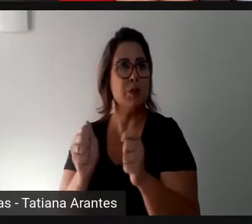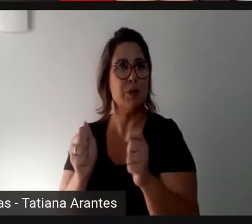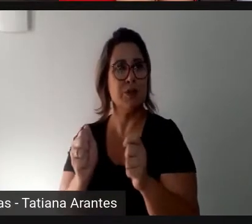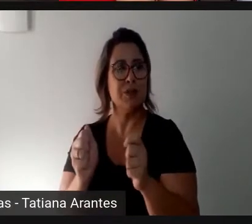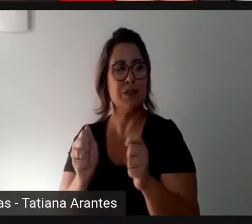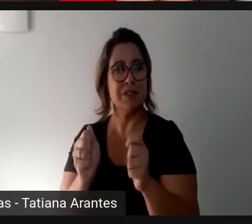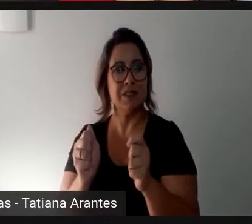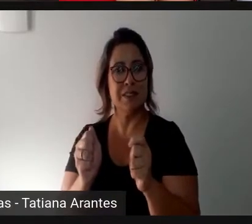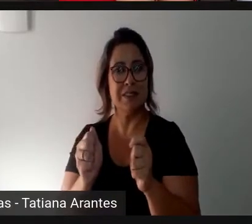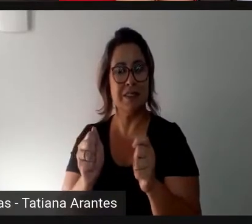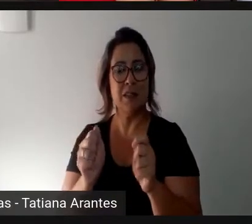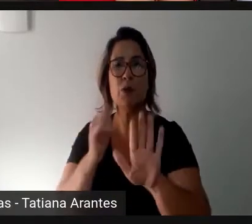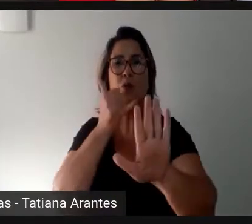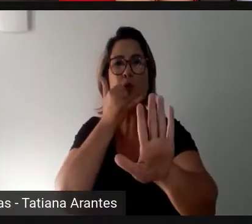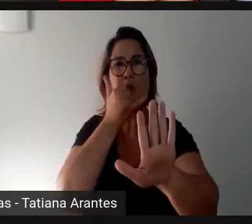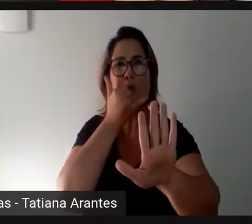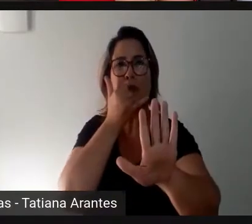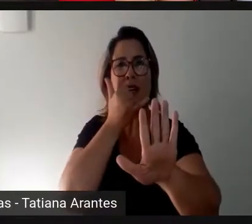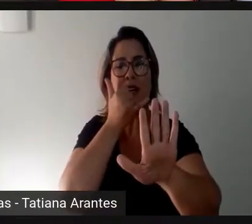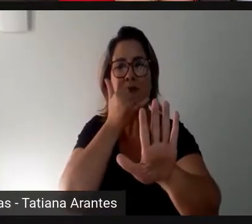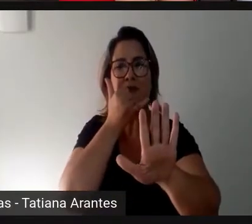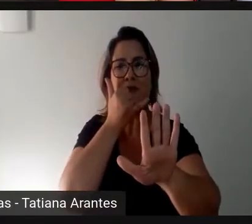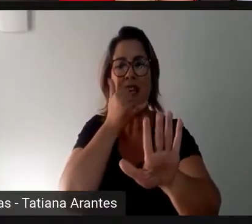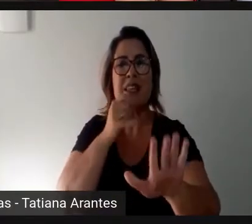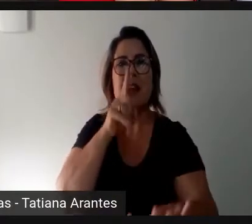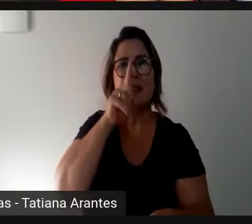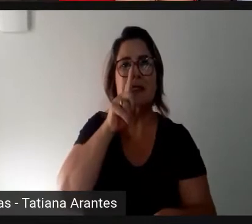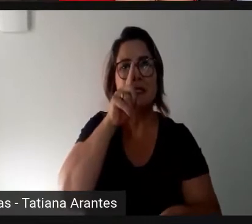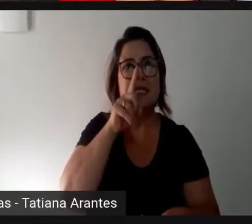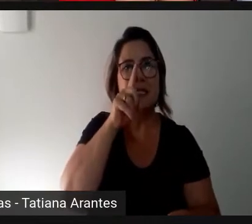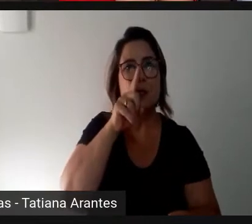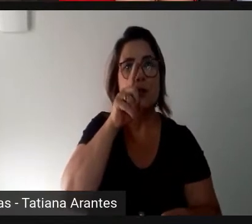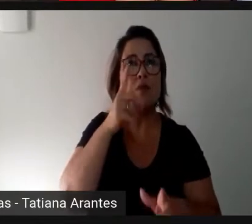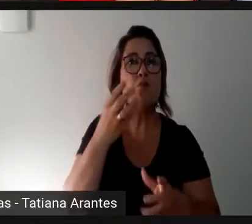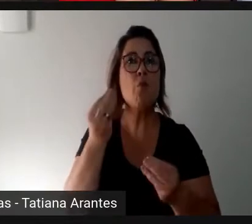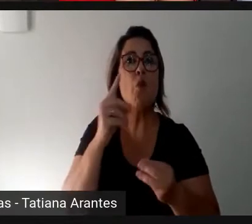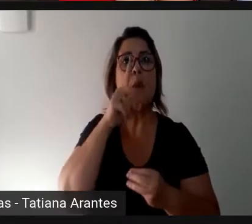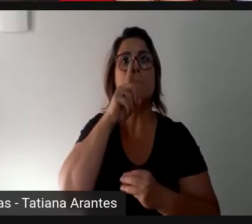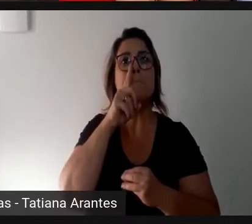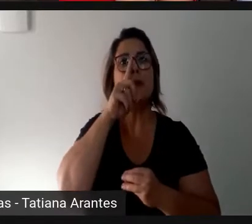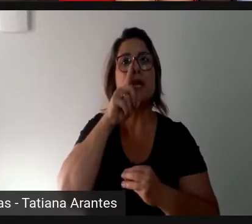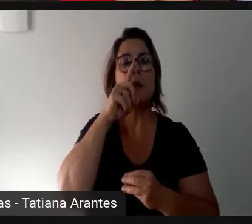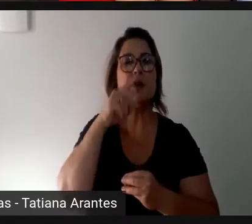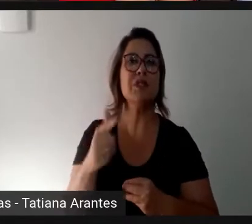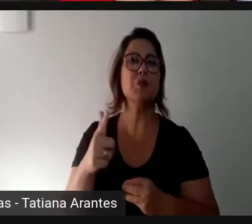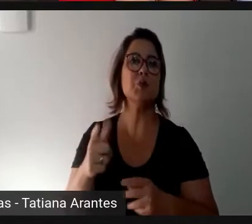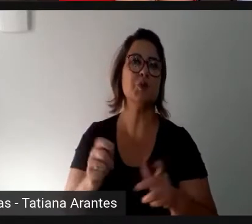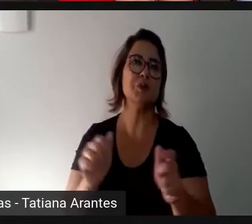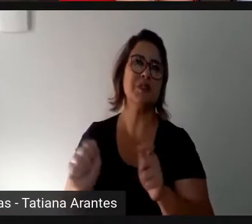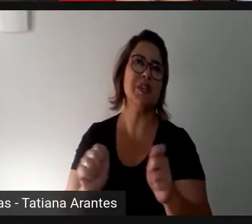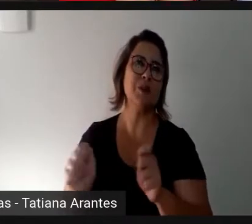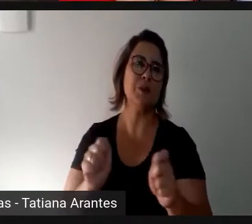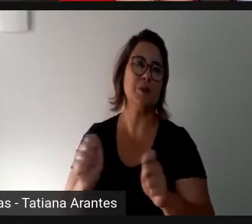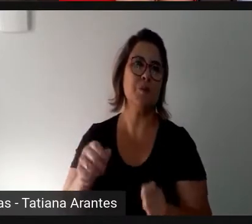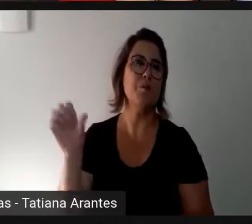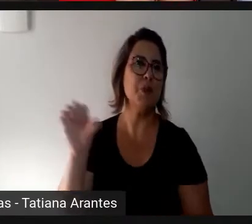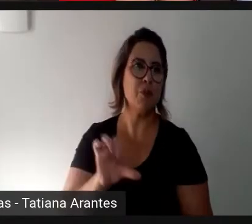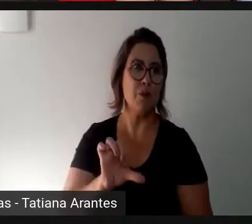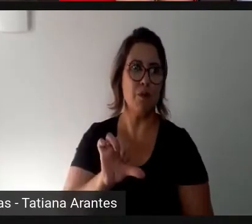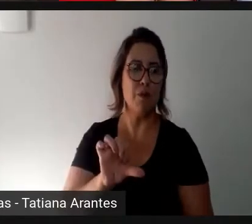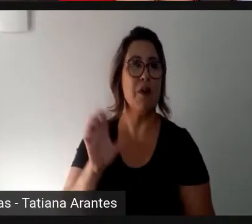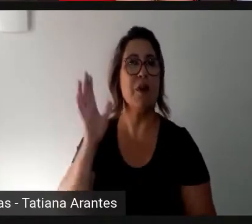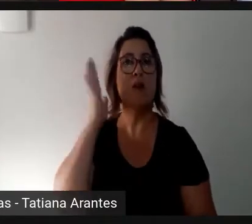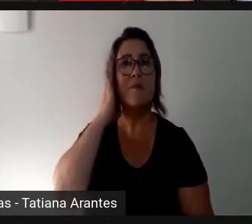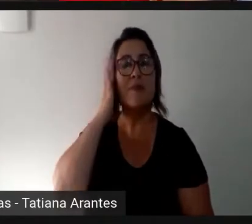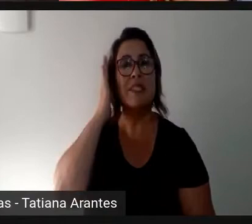riscos de menos com controle de mais é ineficiência e burocracia. O maior segredo para você saber dosar o tamanho desse